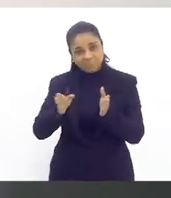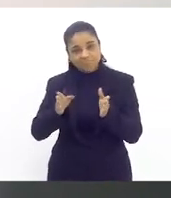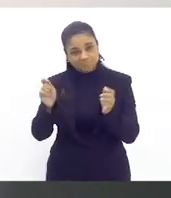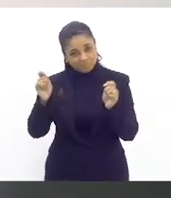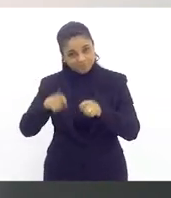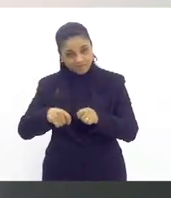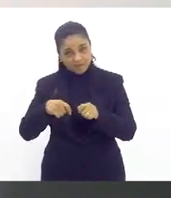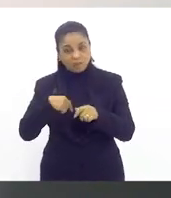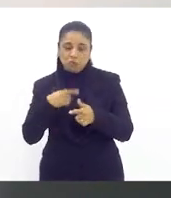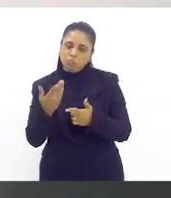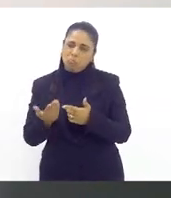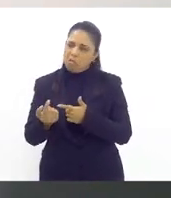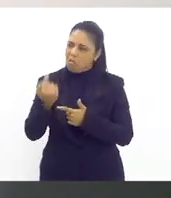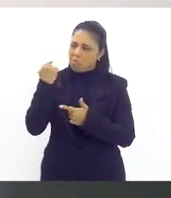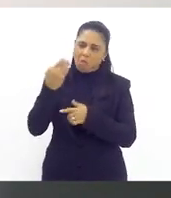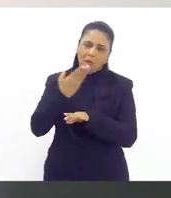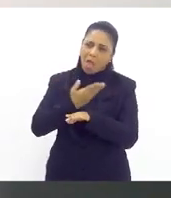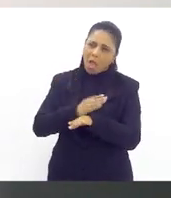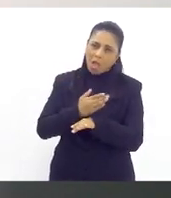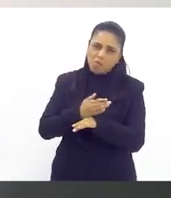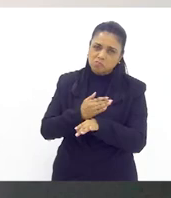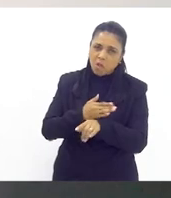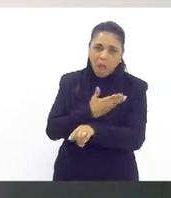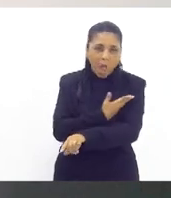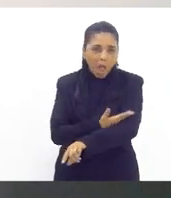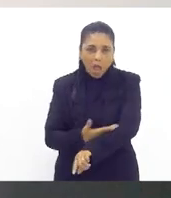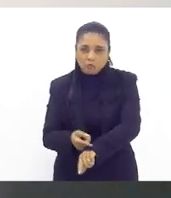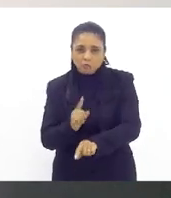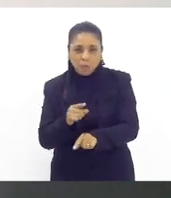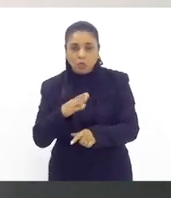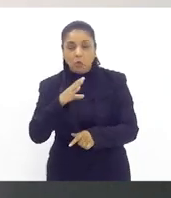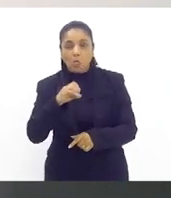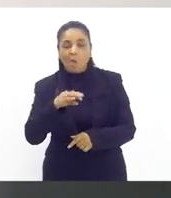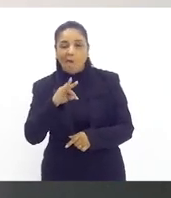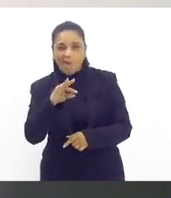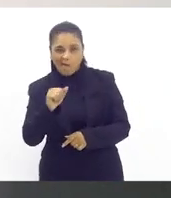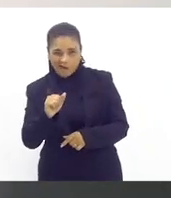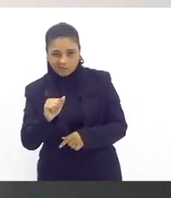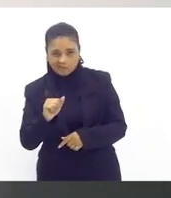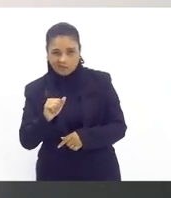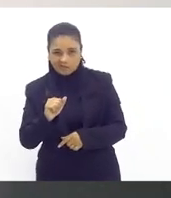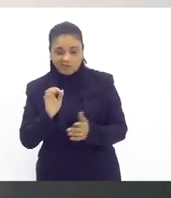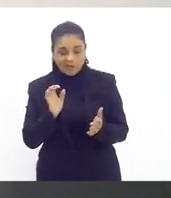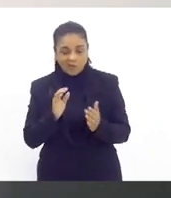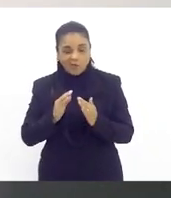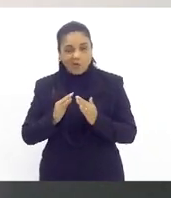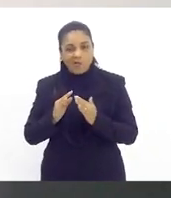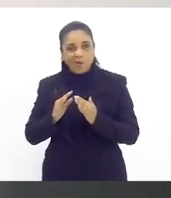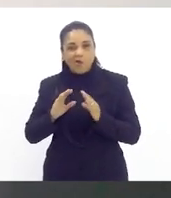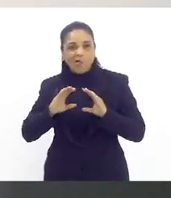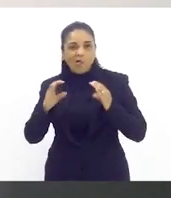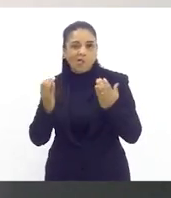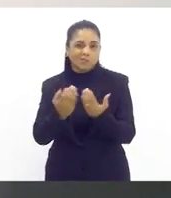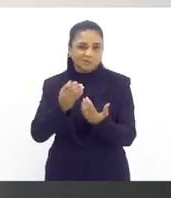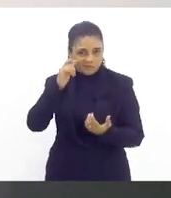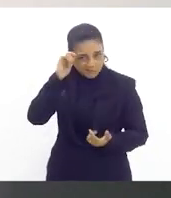tava acostumado até pouco tempo atrás de garantir cotas por exemplo para questão de comunidade Negra Tá aí